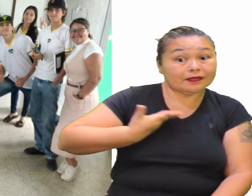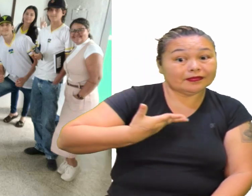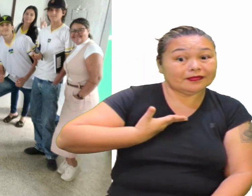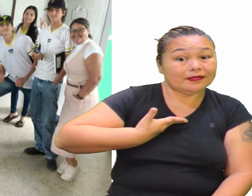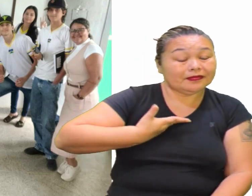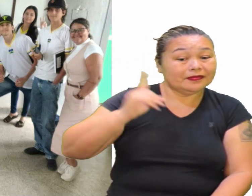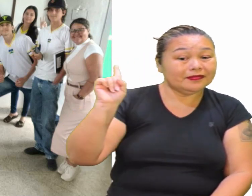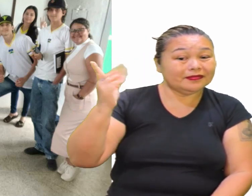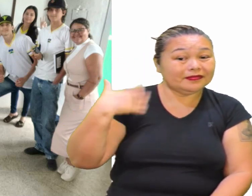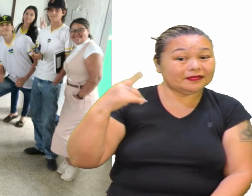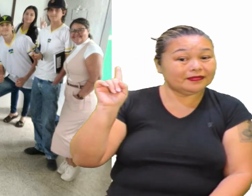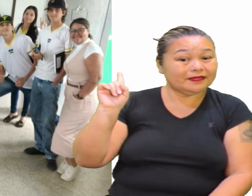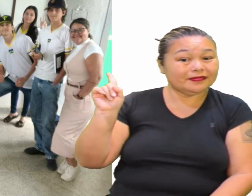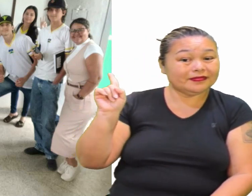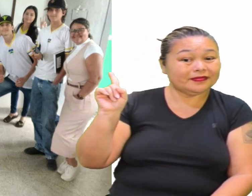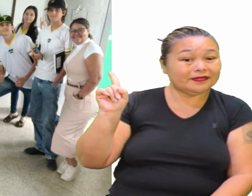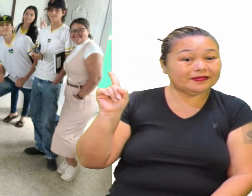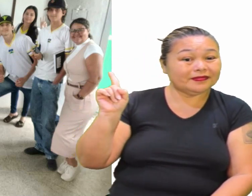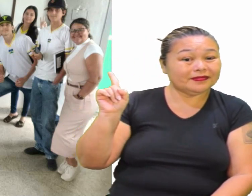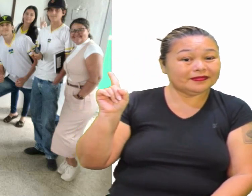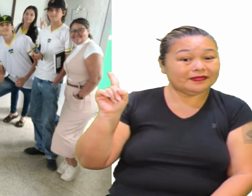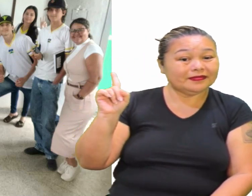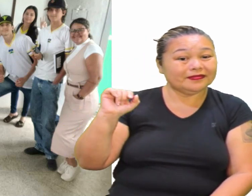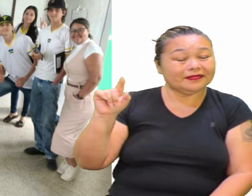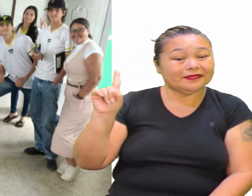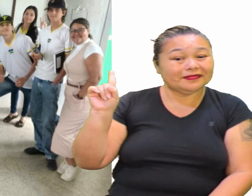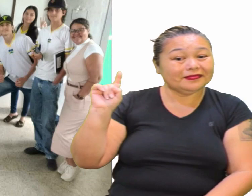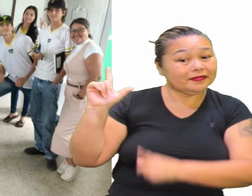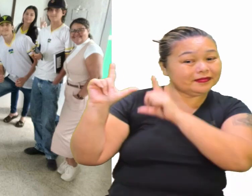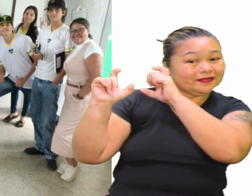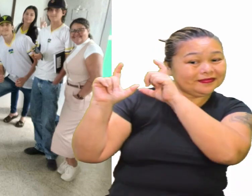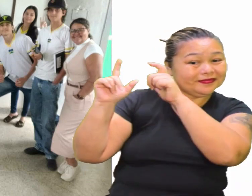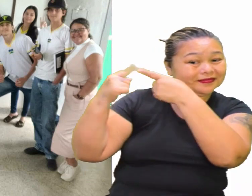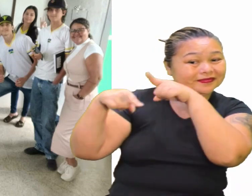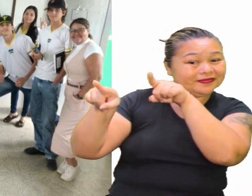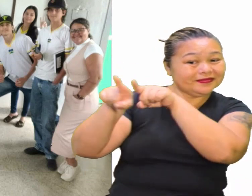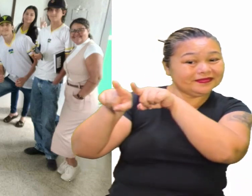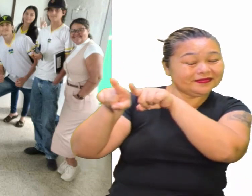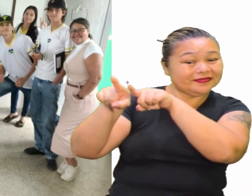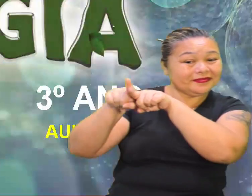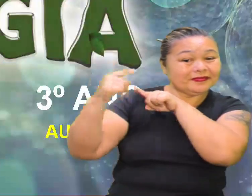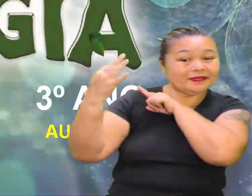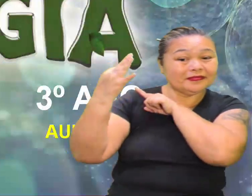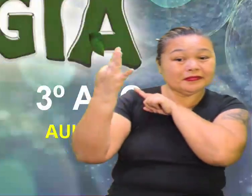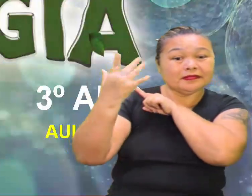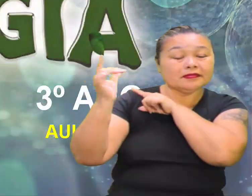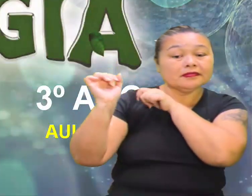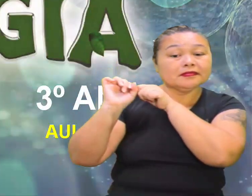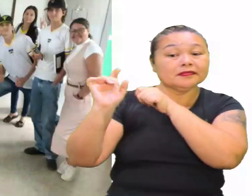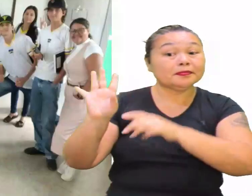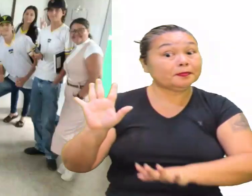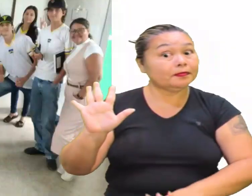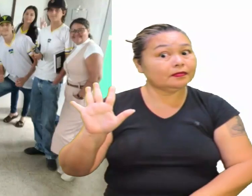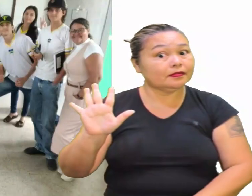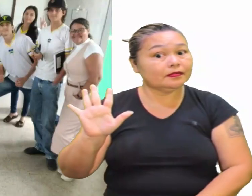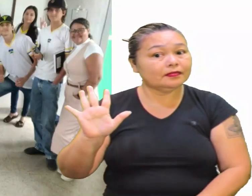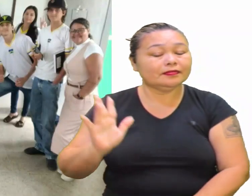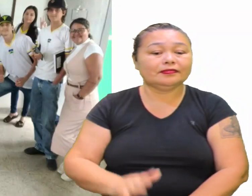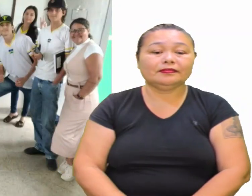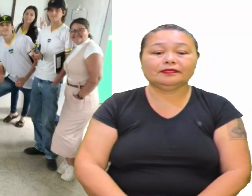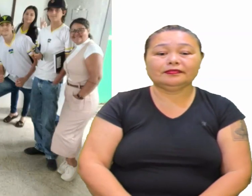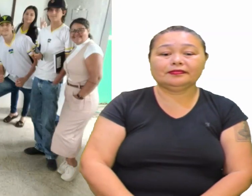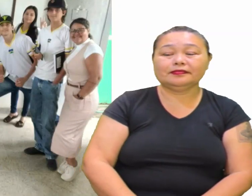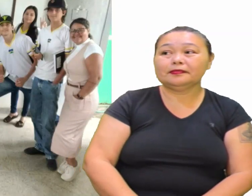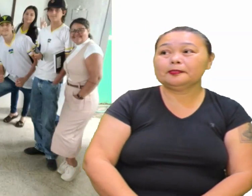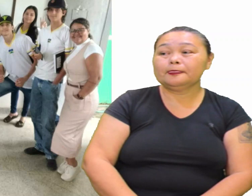professora também ali no cantinho. Vamos lá, eu quero sair na foto também, olha que linda. Então, acho que não foi, peraí, vamos aqui,